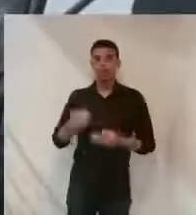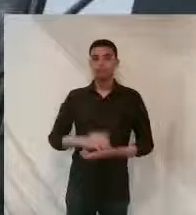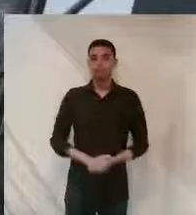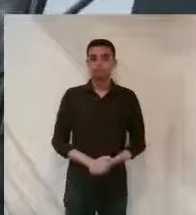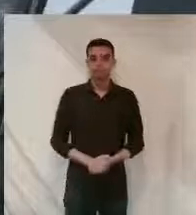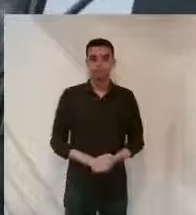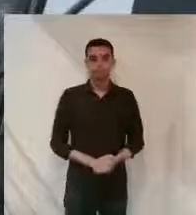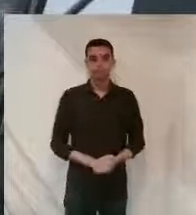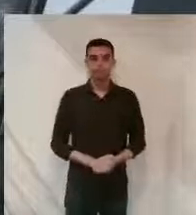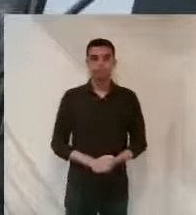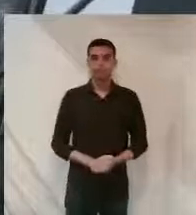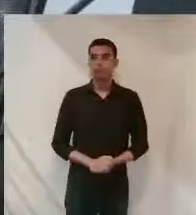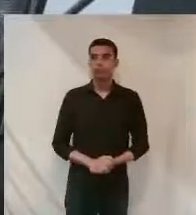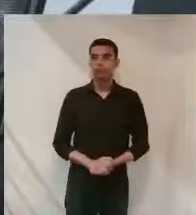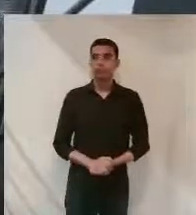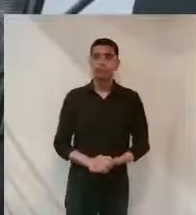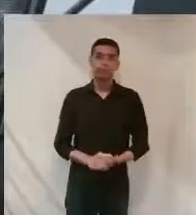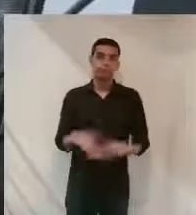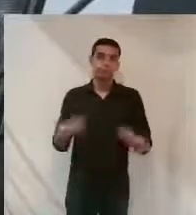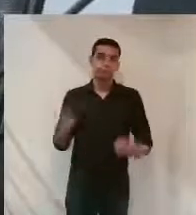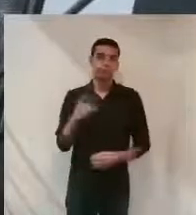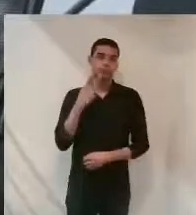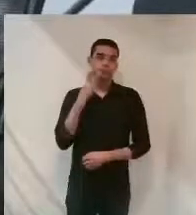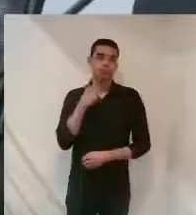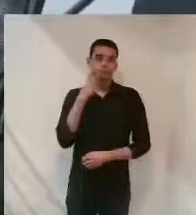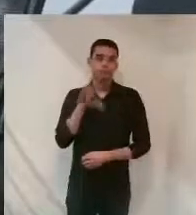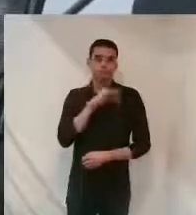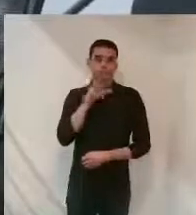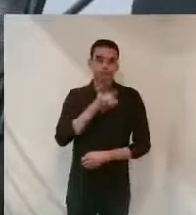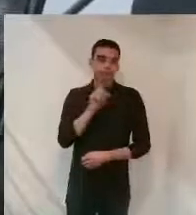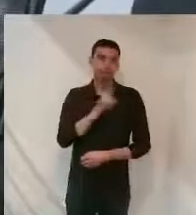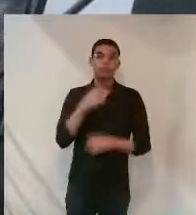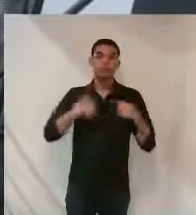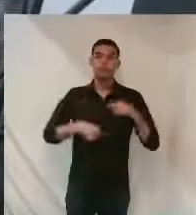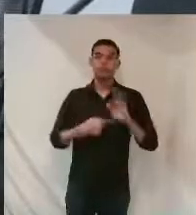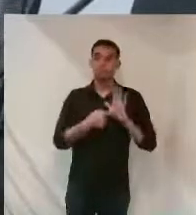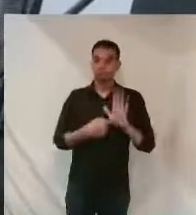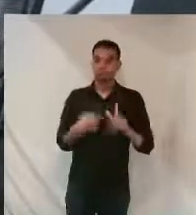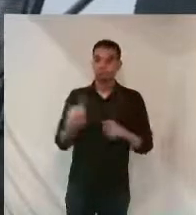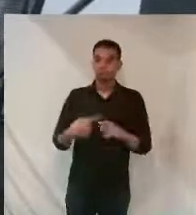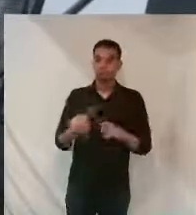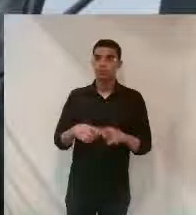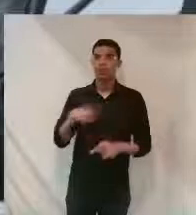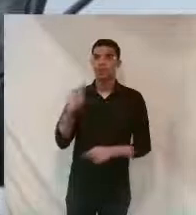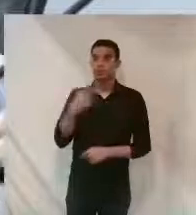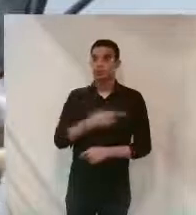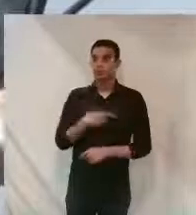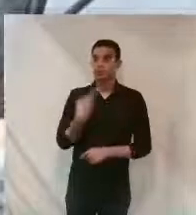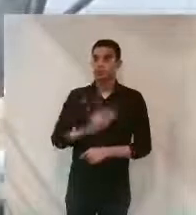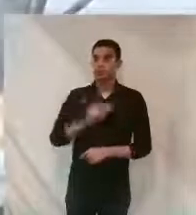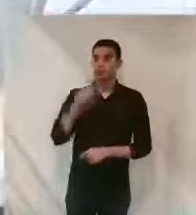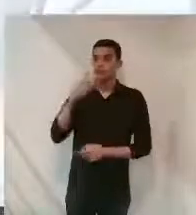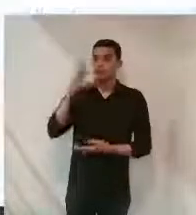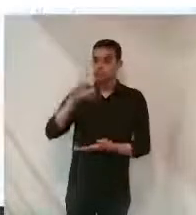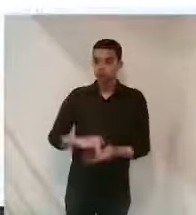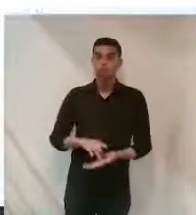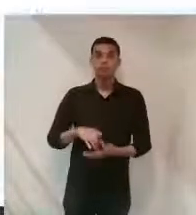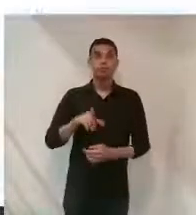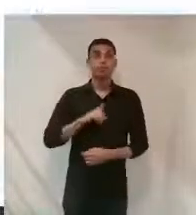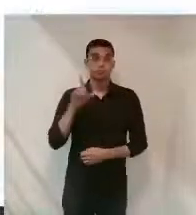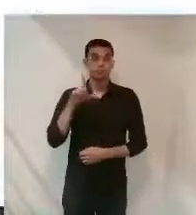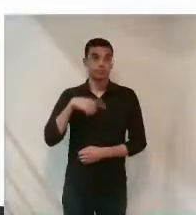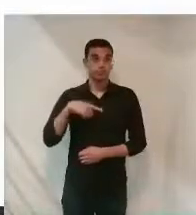critérios. E aí, claro, não adianta só falar, a gente tem que falar e mostrar que o que a gente está falando é verdade. Aqui está